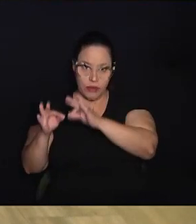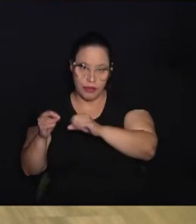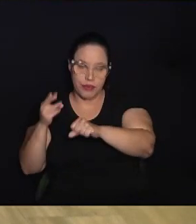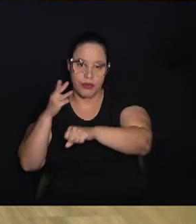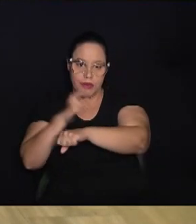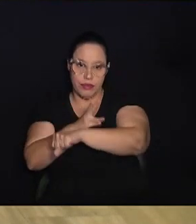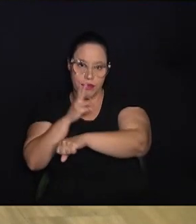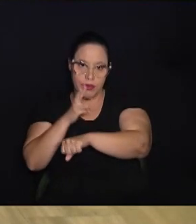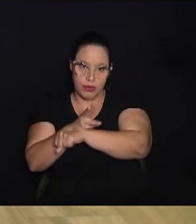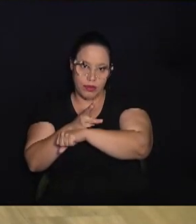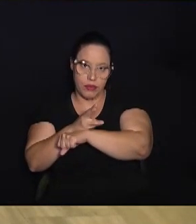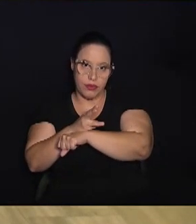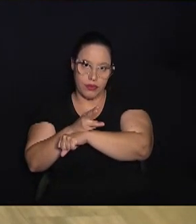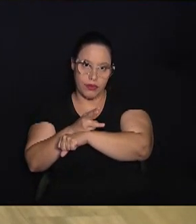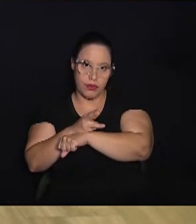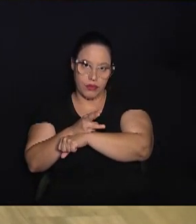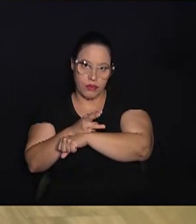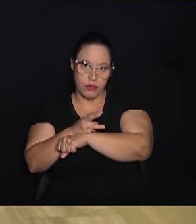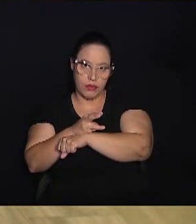site